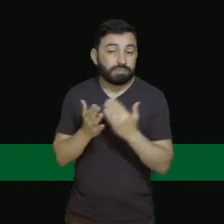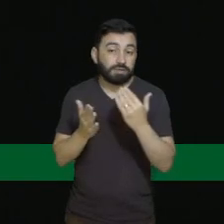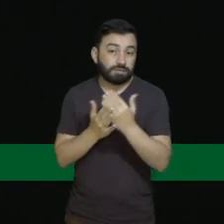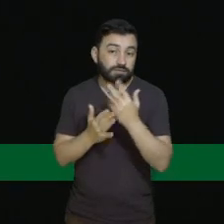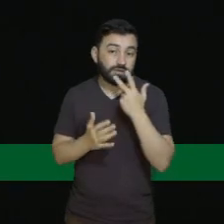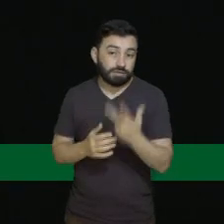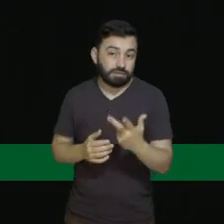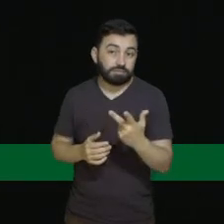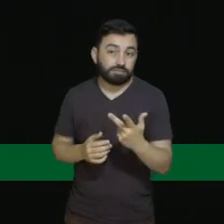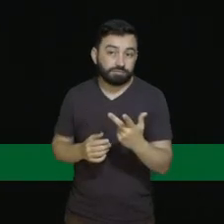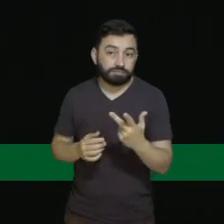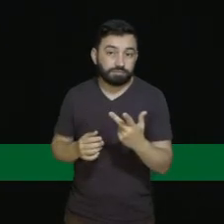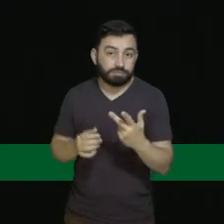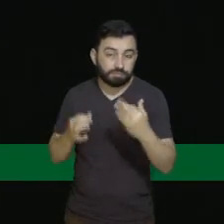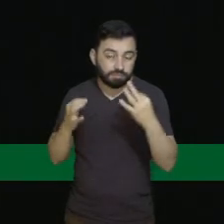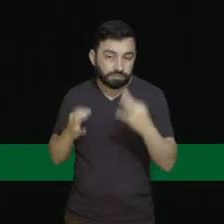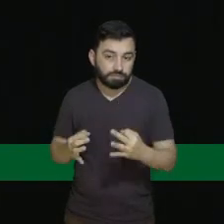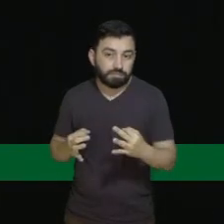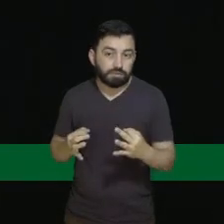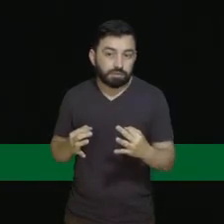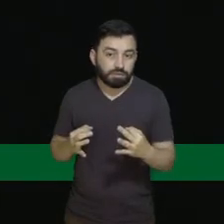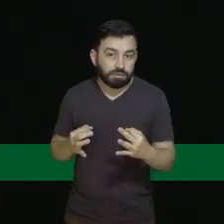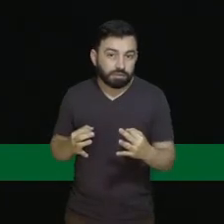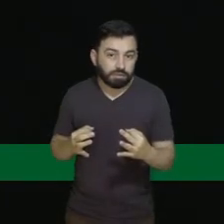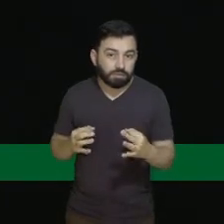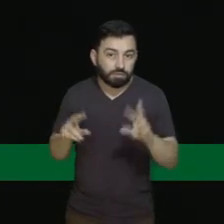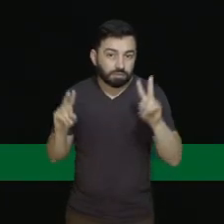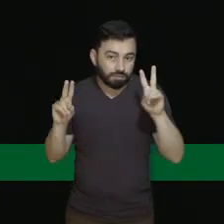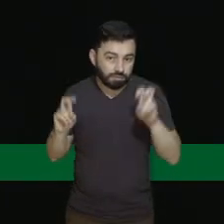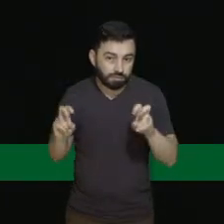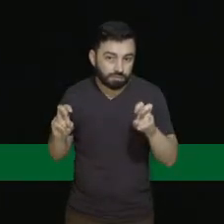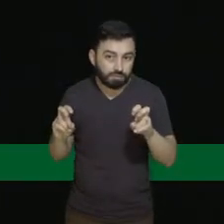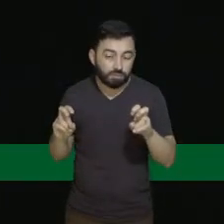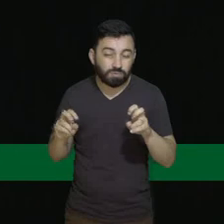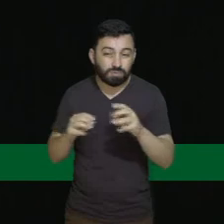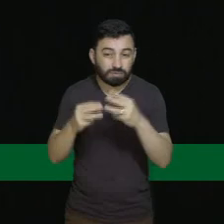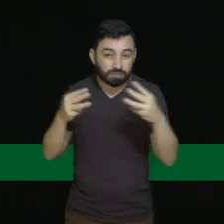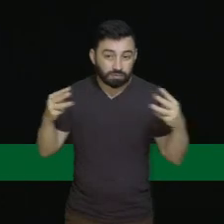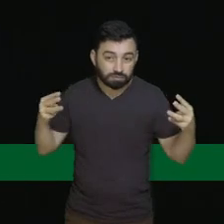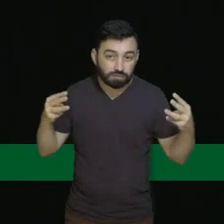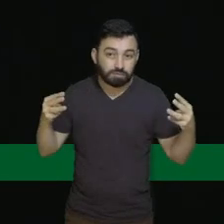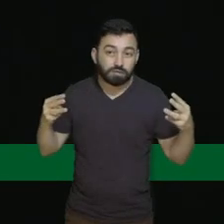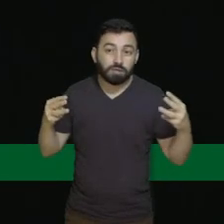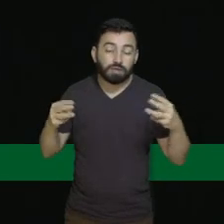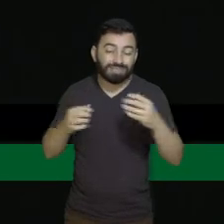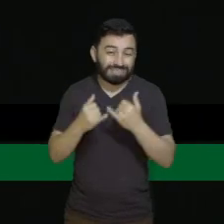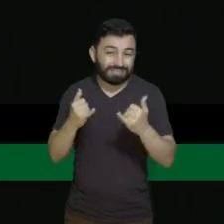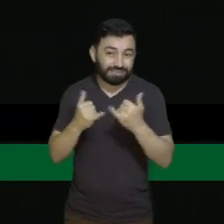aqui, da questão da luz trifásica, dos 4,5